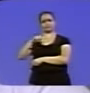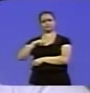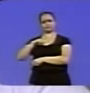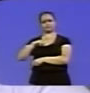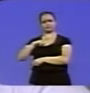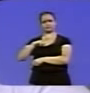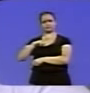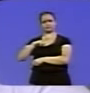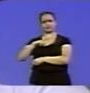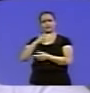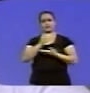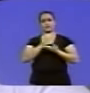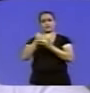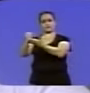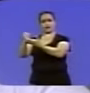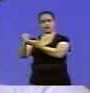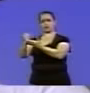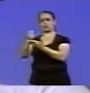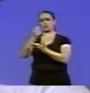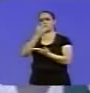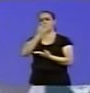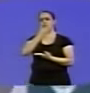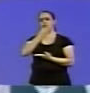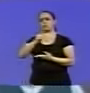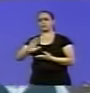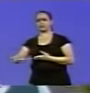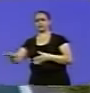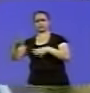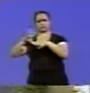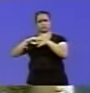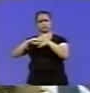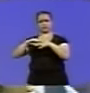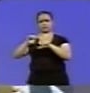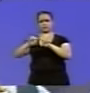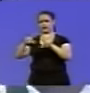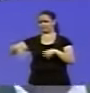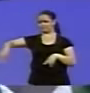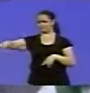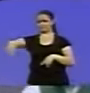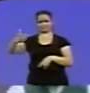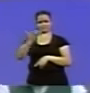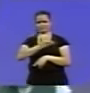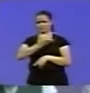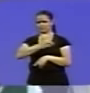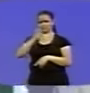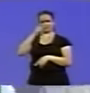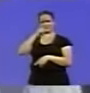Levaram um doente, eles não puderam curá-lo.